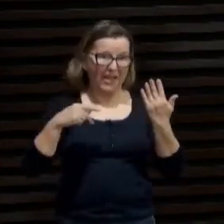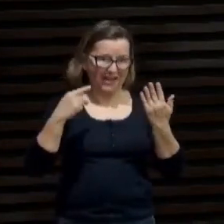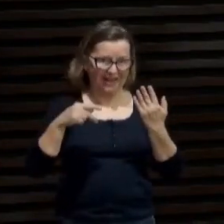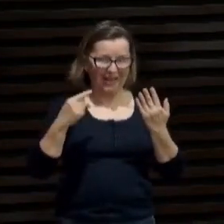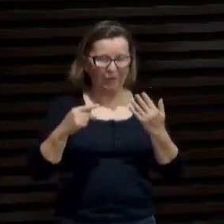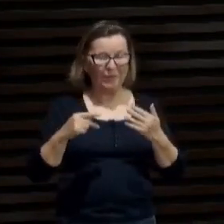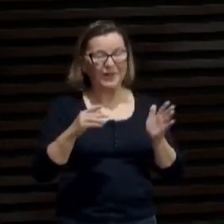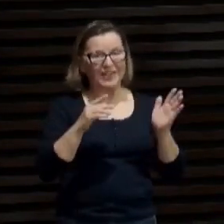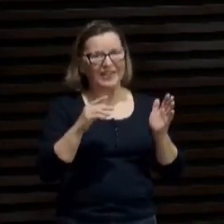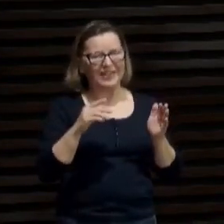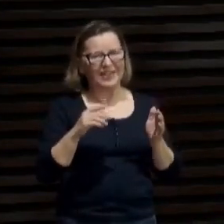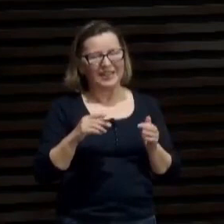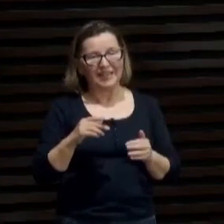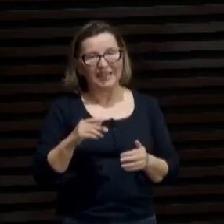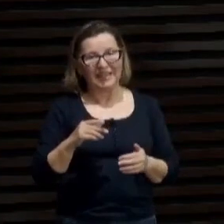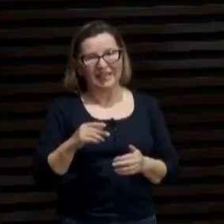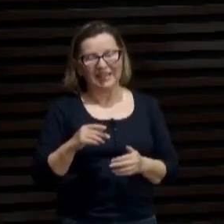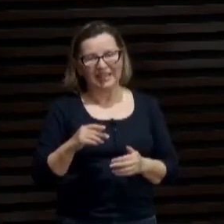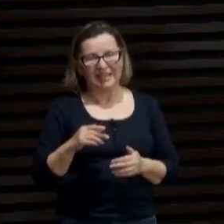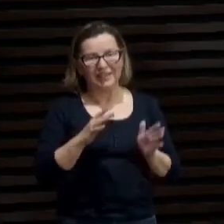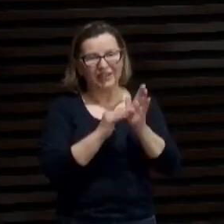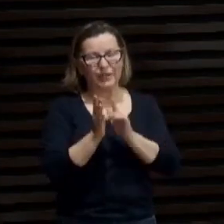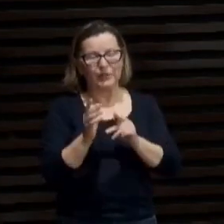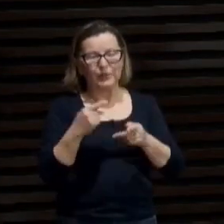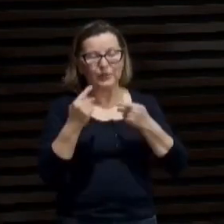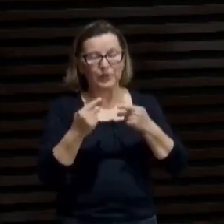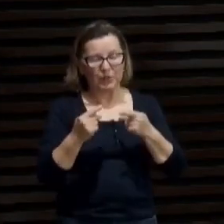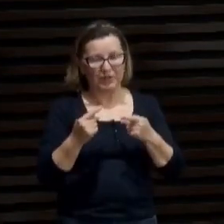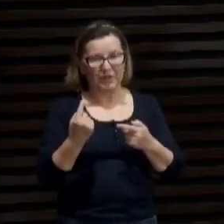Jesus conta a história de um homem que foi perdoado, ele tinha uma dívida de 10.000